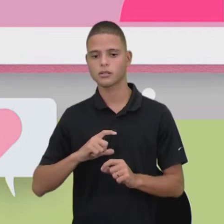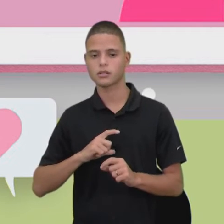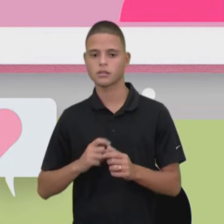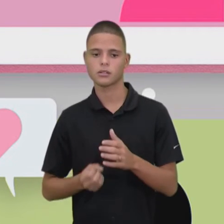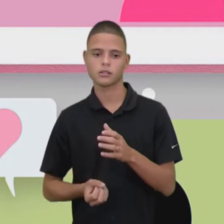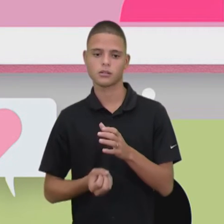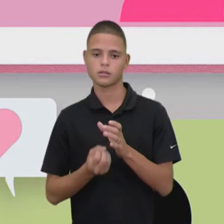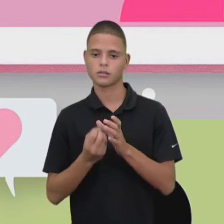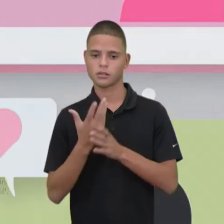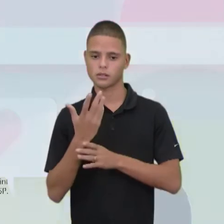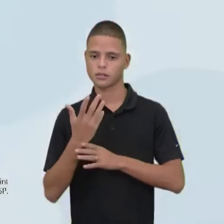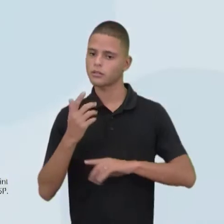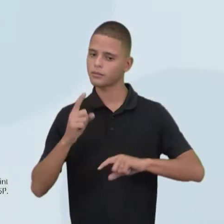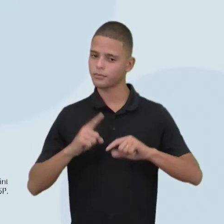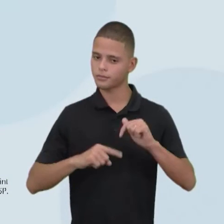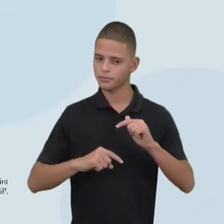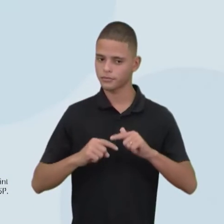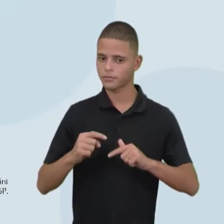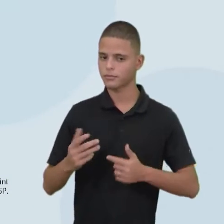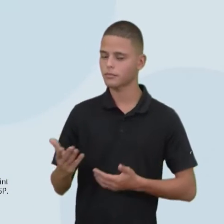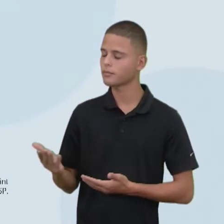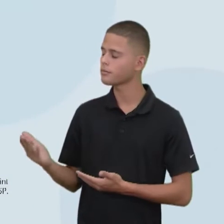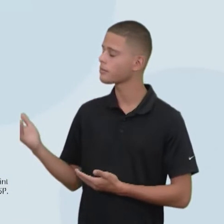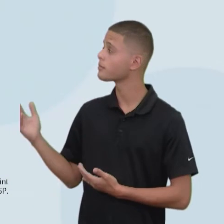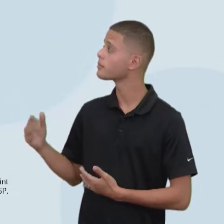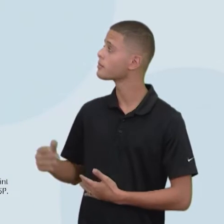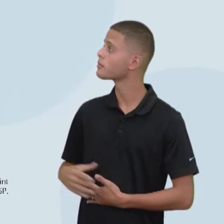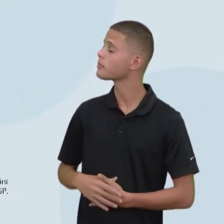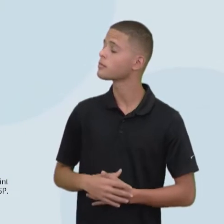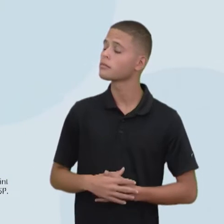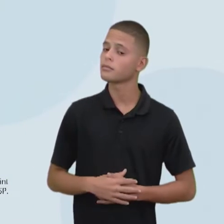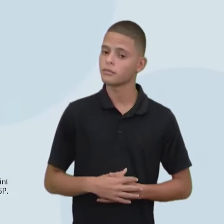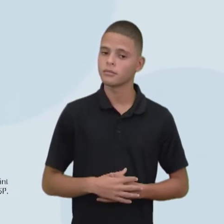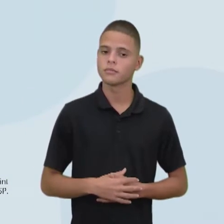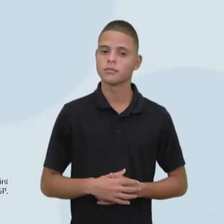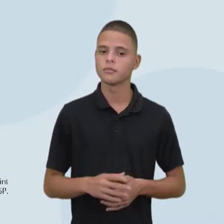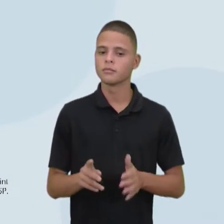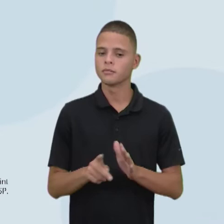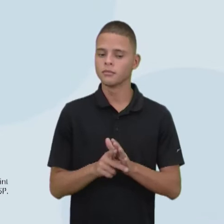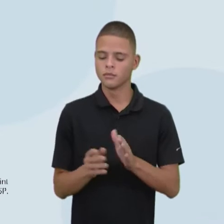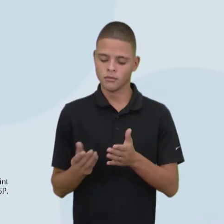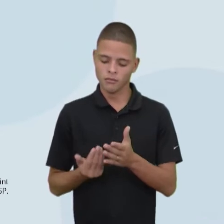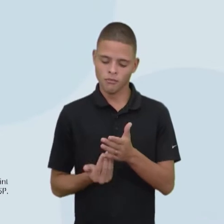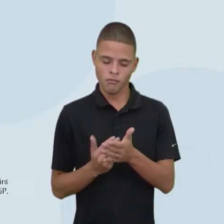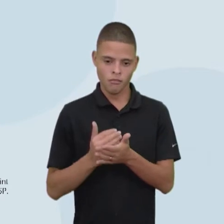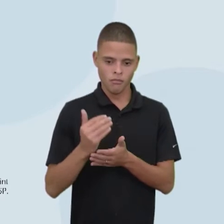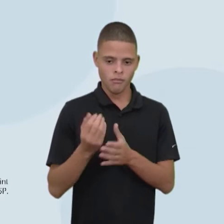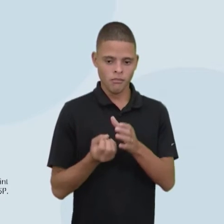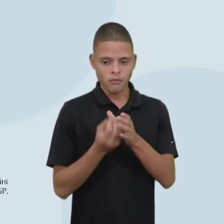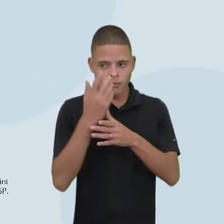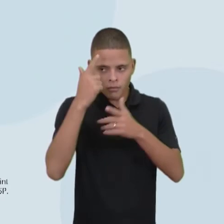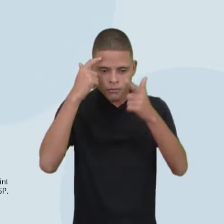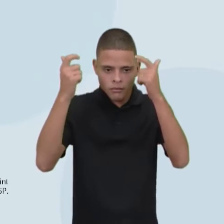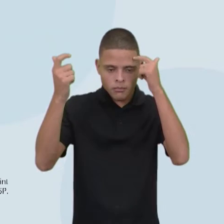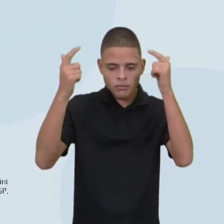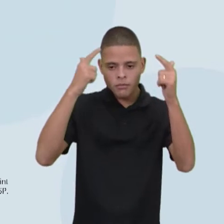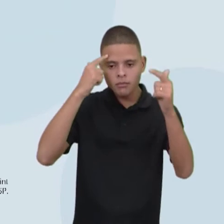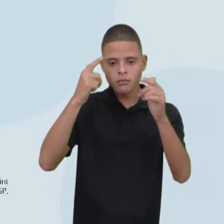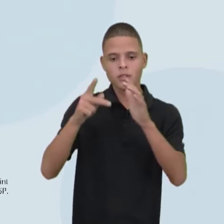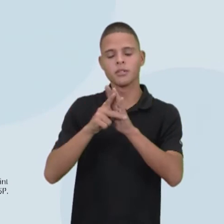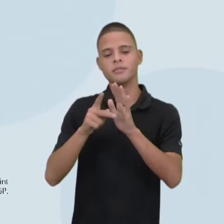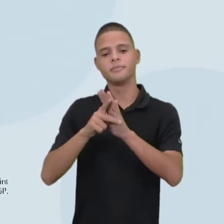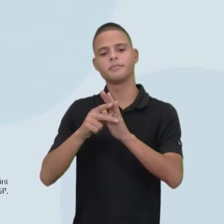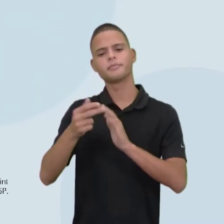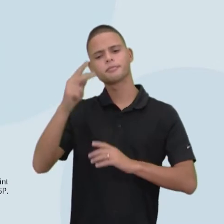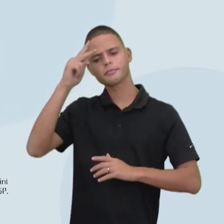nosso produto. Olha só aí na tela para vocês. Estamos na concepção de um produto e a elaboração de uma ação publicitária para o mesmo,